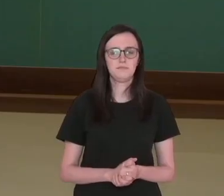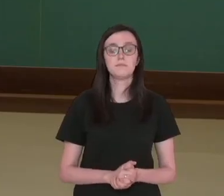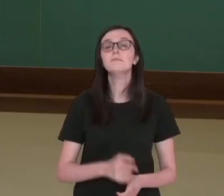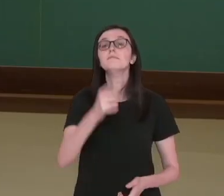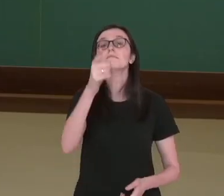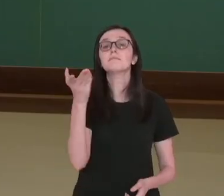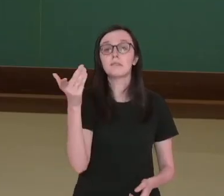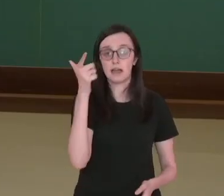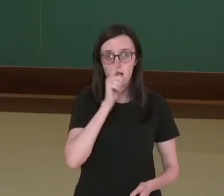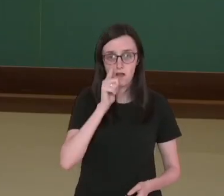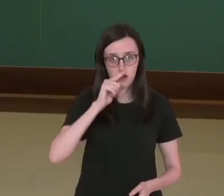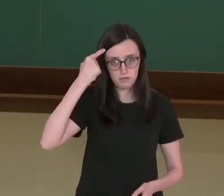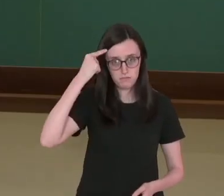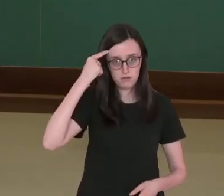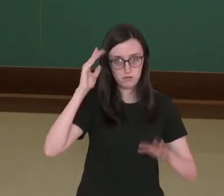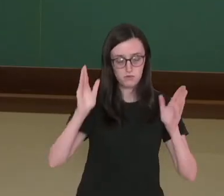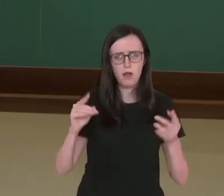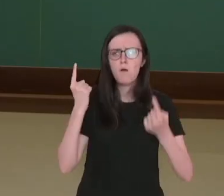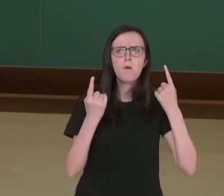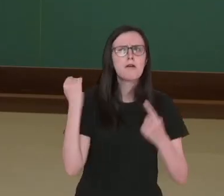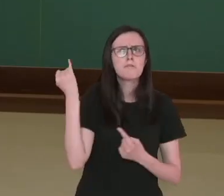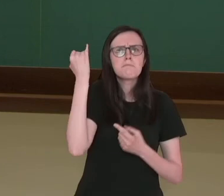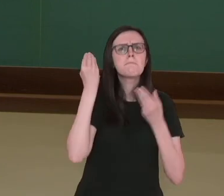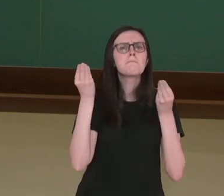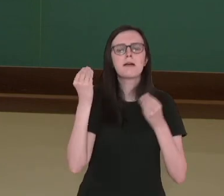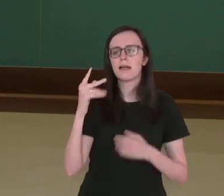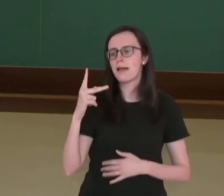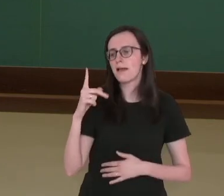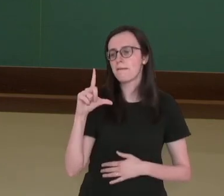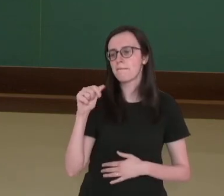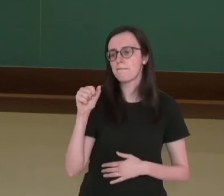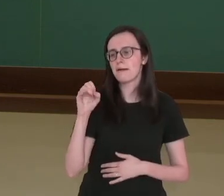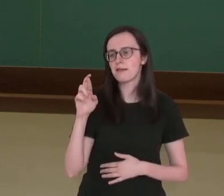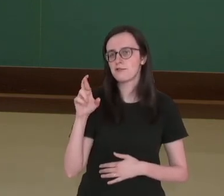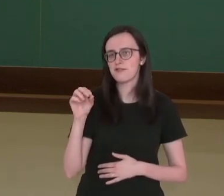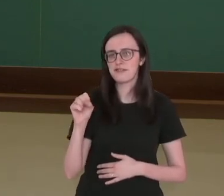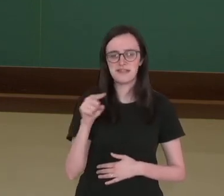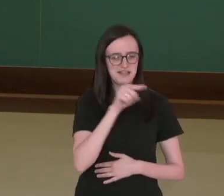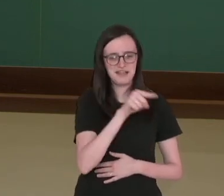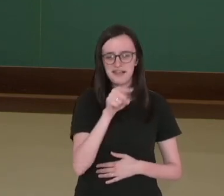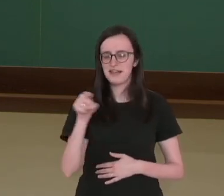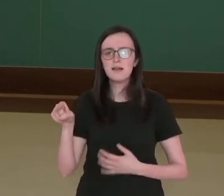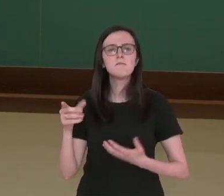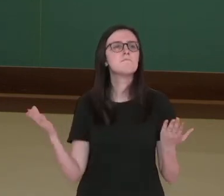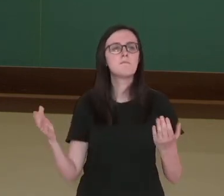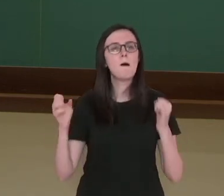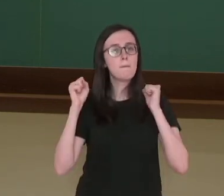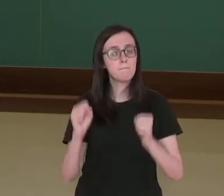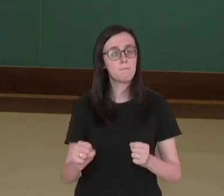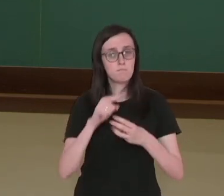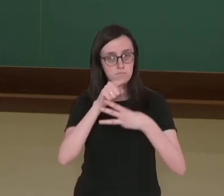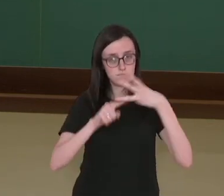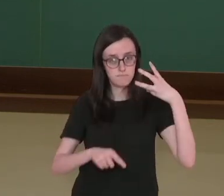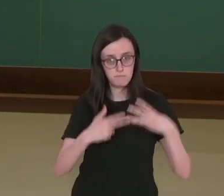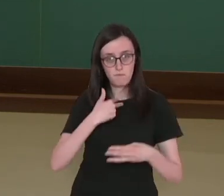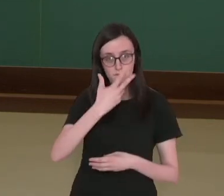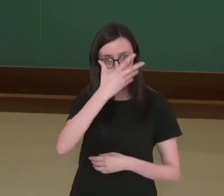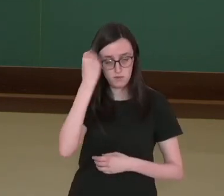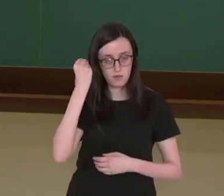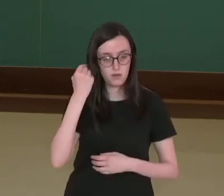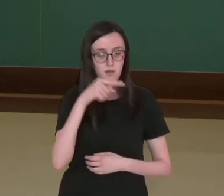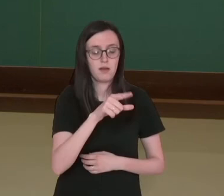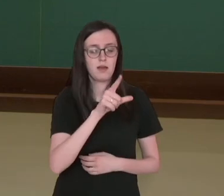E aí, gente, conseguiram pensar qual que é a importância dos plastos? Então, os plastos, eles podem ser de 3 tipos.